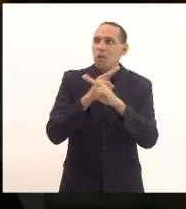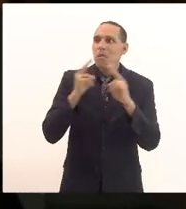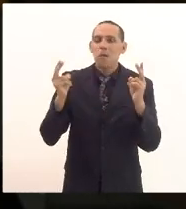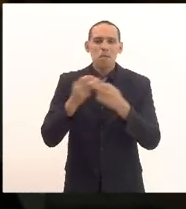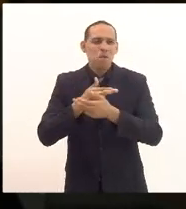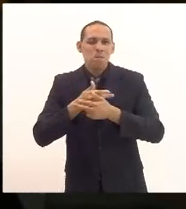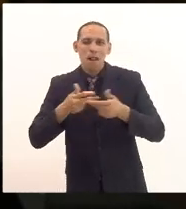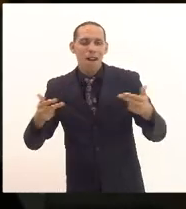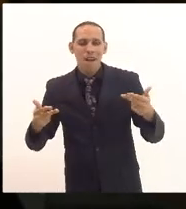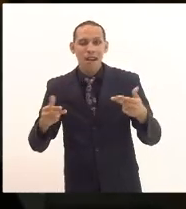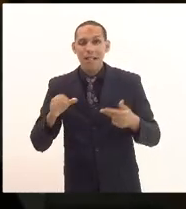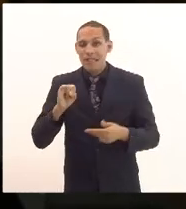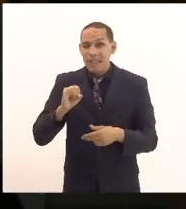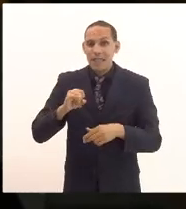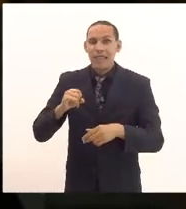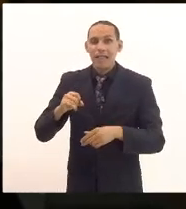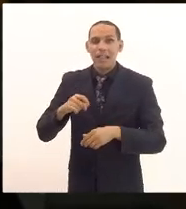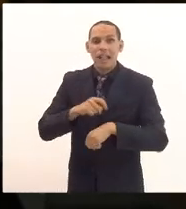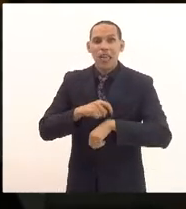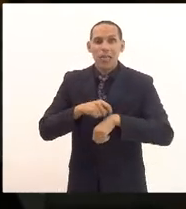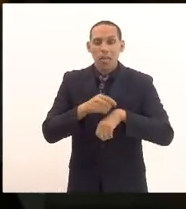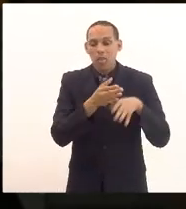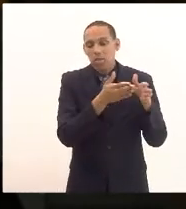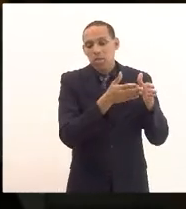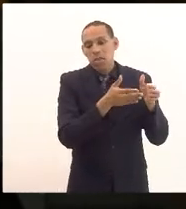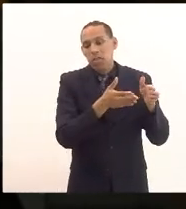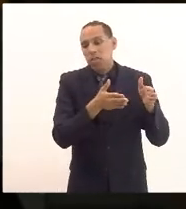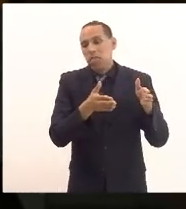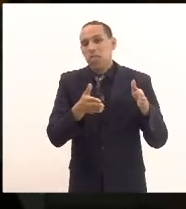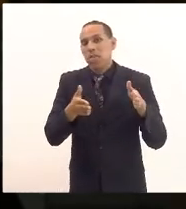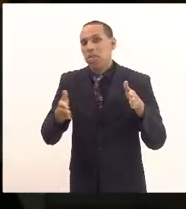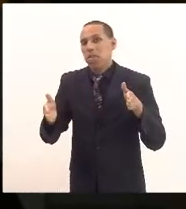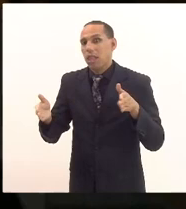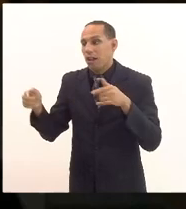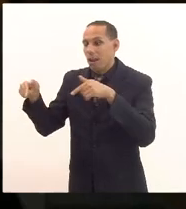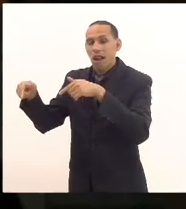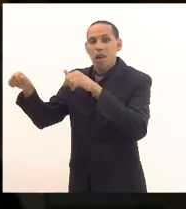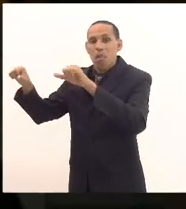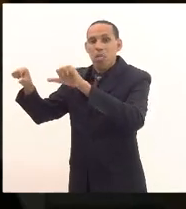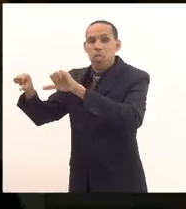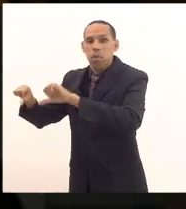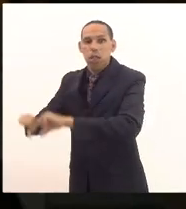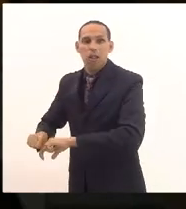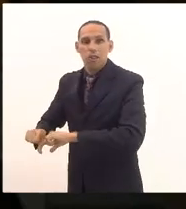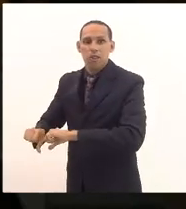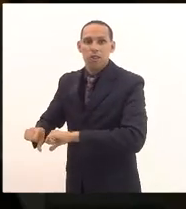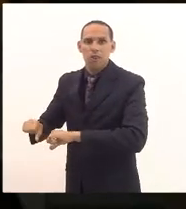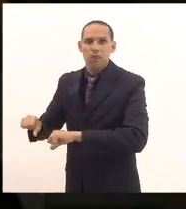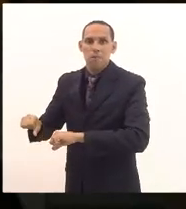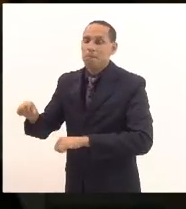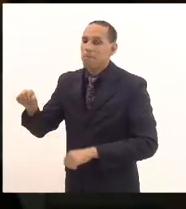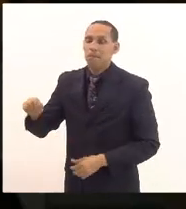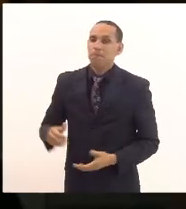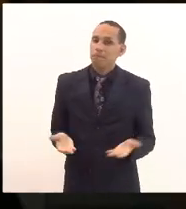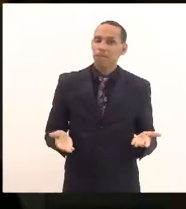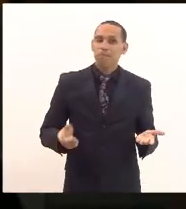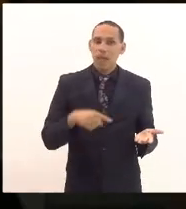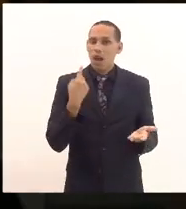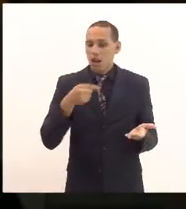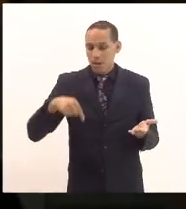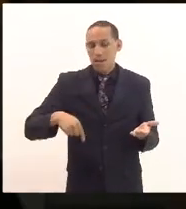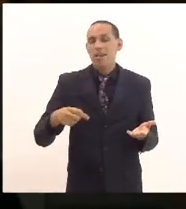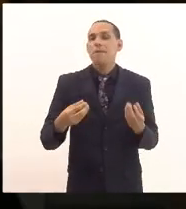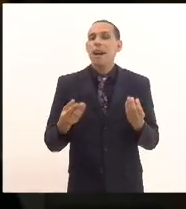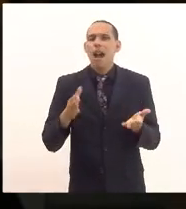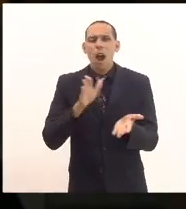mais tempo percorre-se, mais grave fica. Por isso, estamos aqui claramente